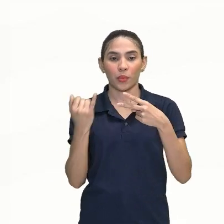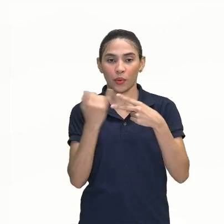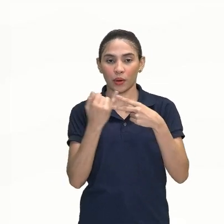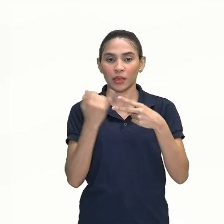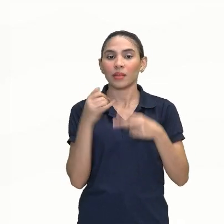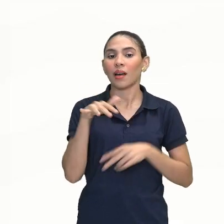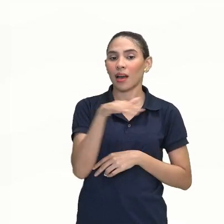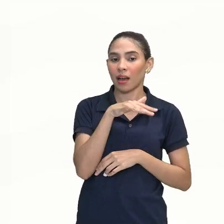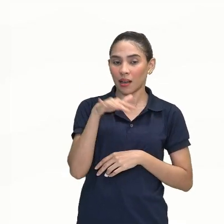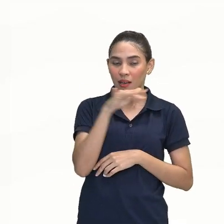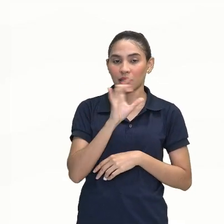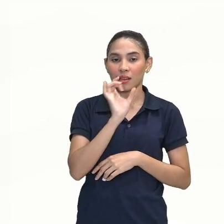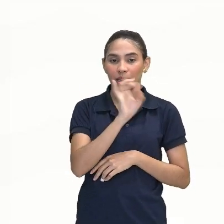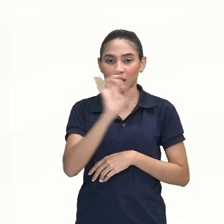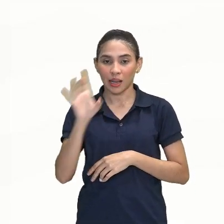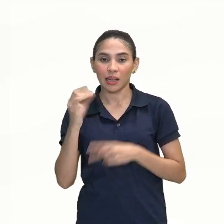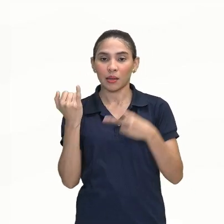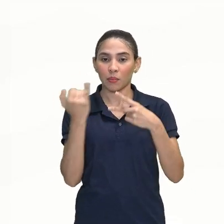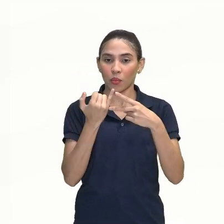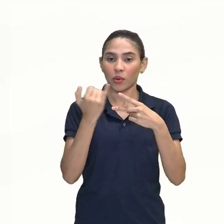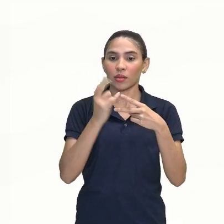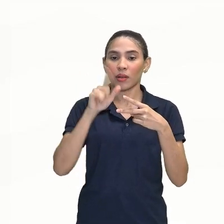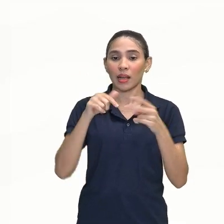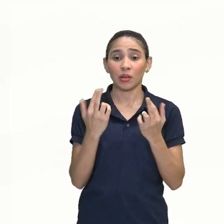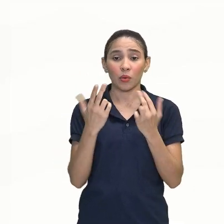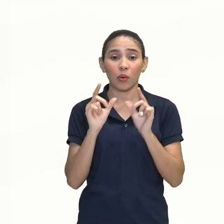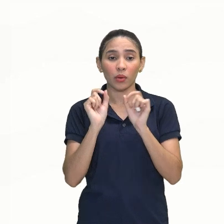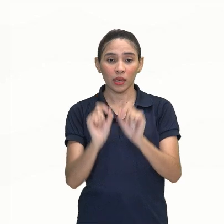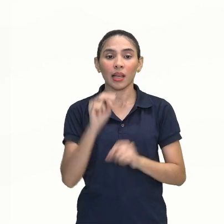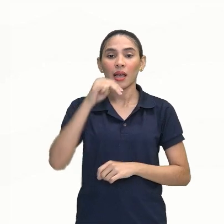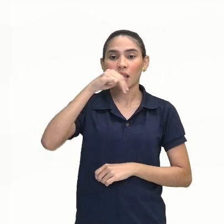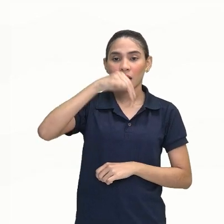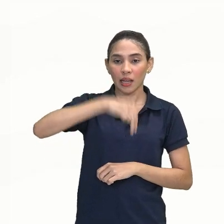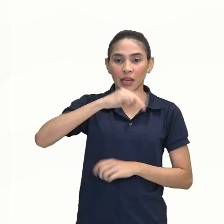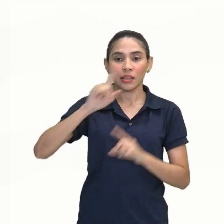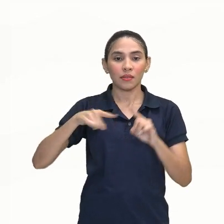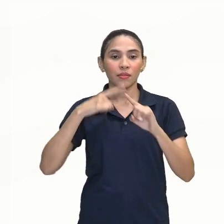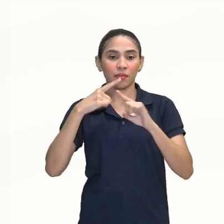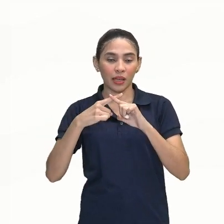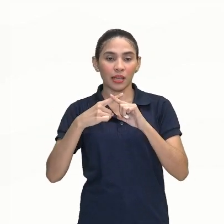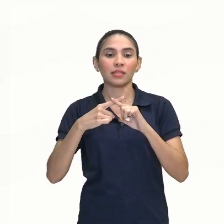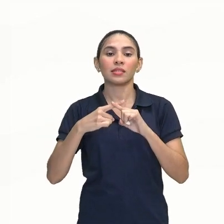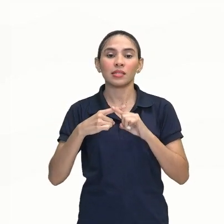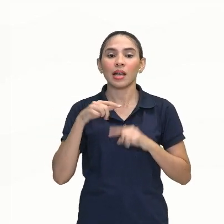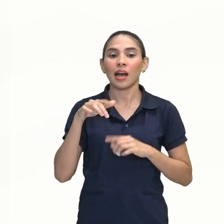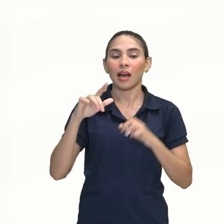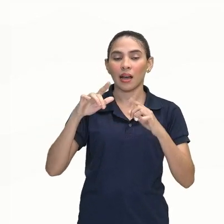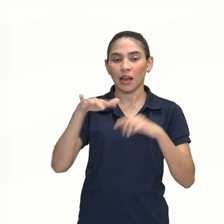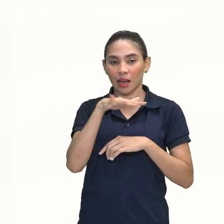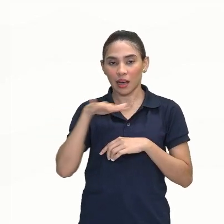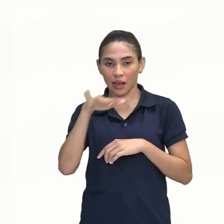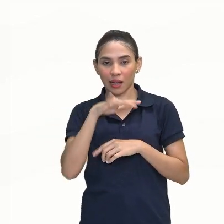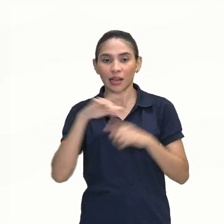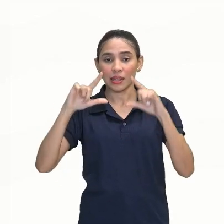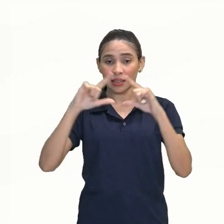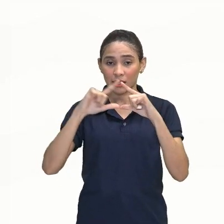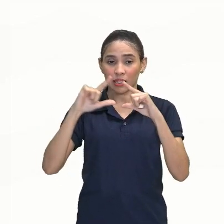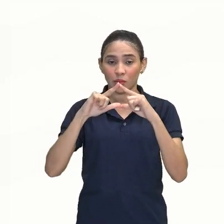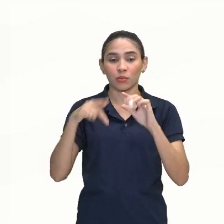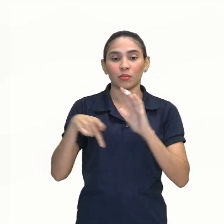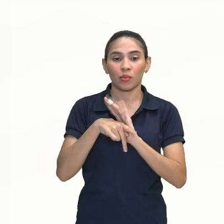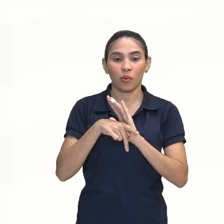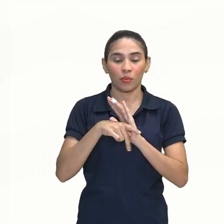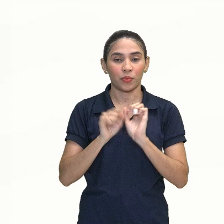a área de cada um desses polígonos é igual a N vezes a área do triângulo formado. Tá